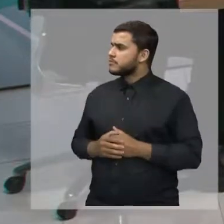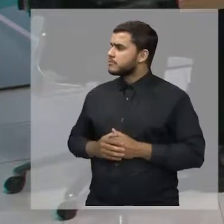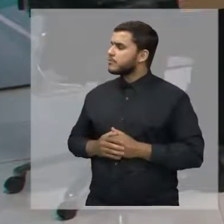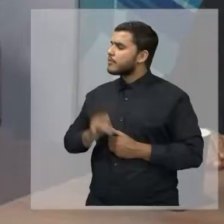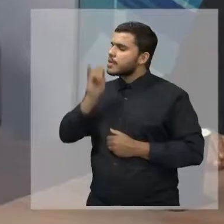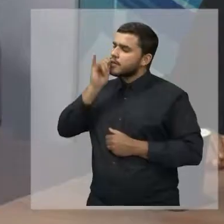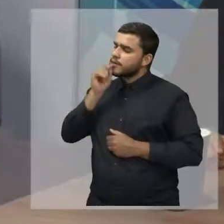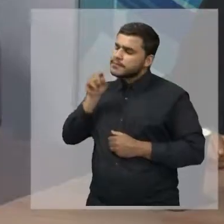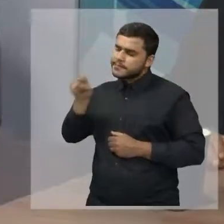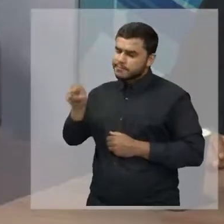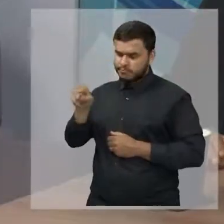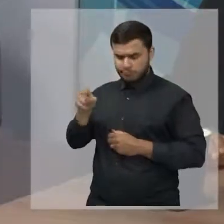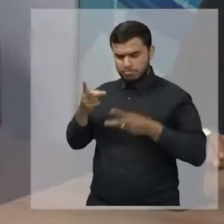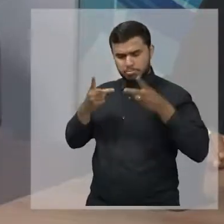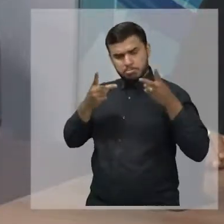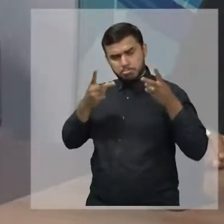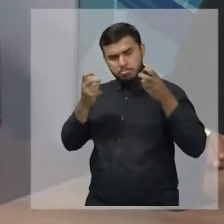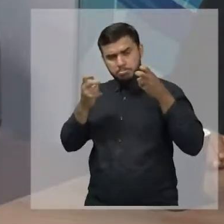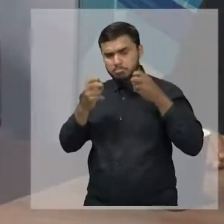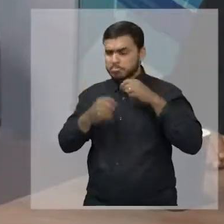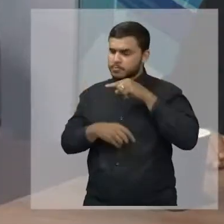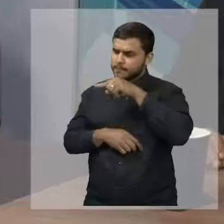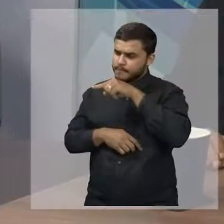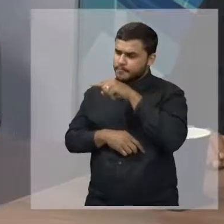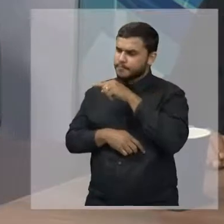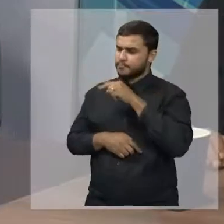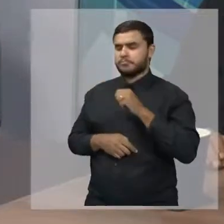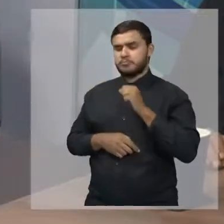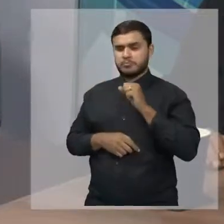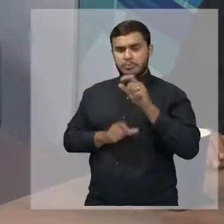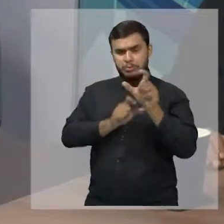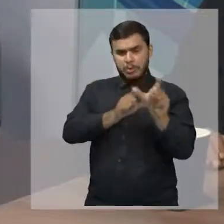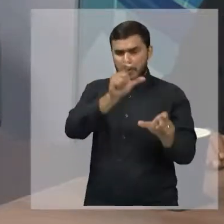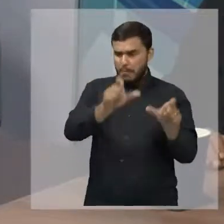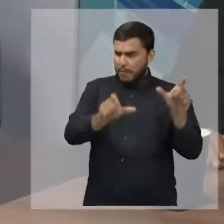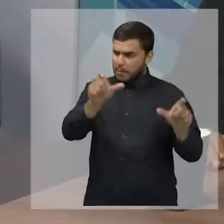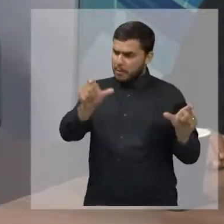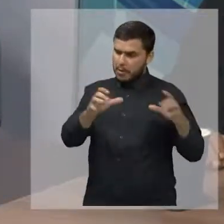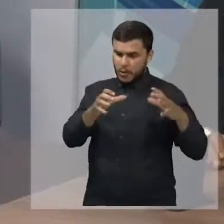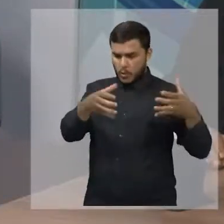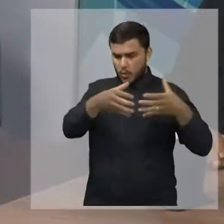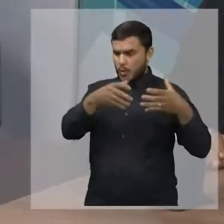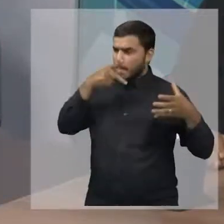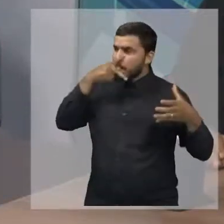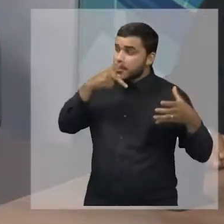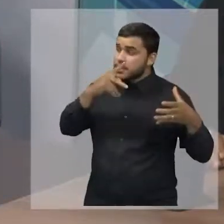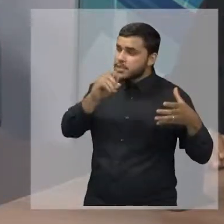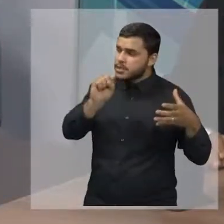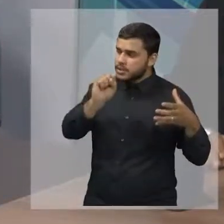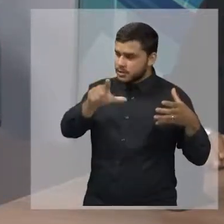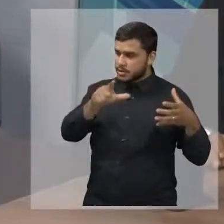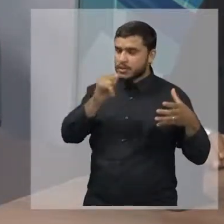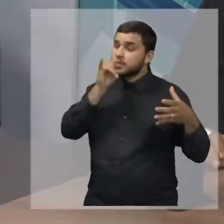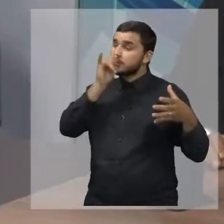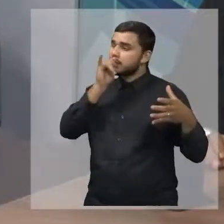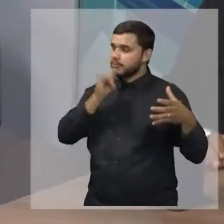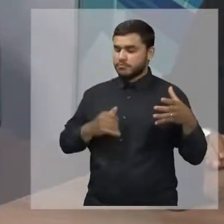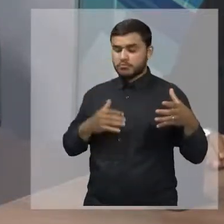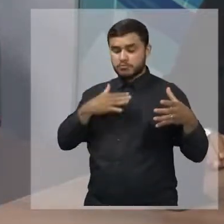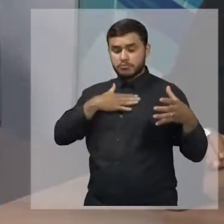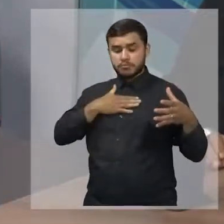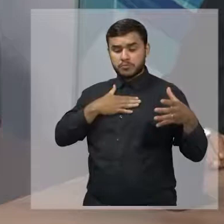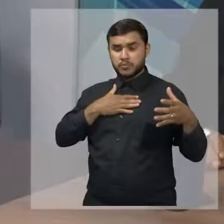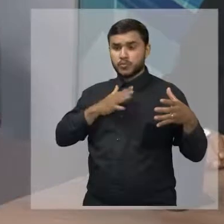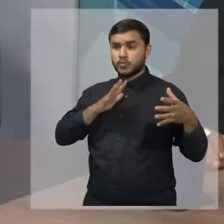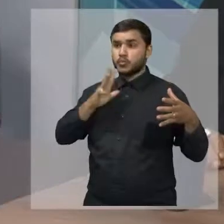você identifica uma causa que não seja o personalismo, que não seja o olhar para os